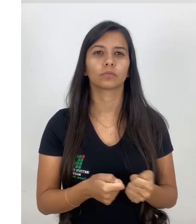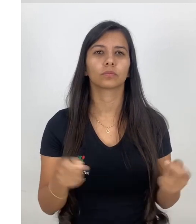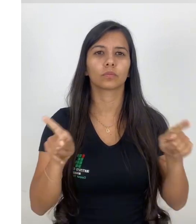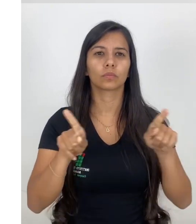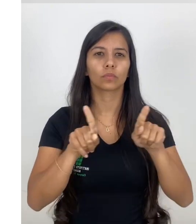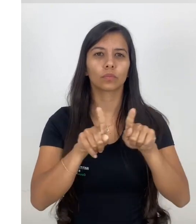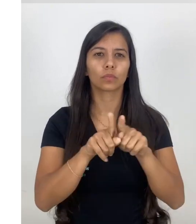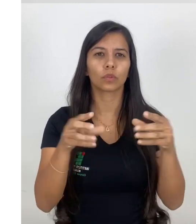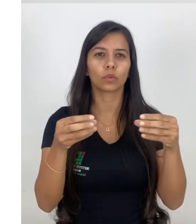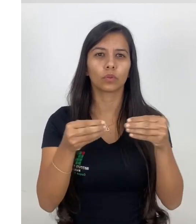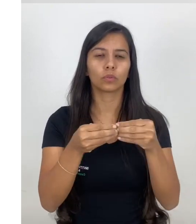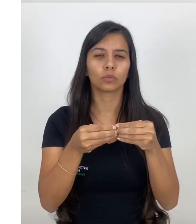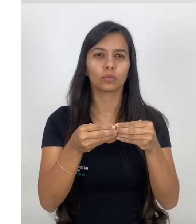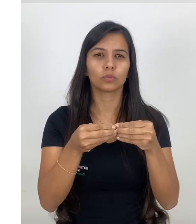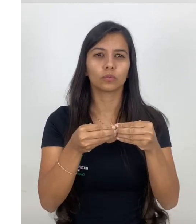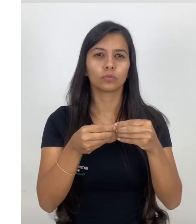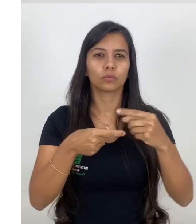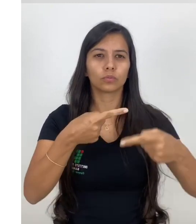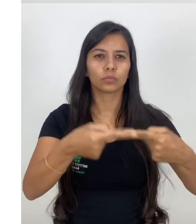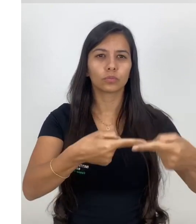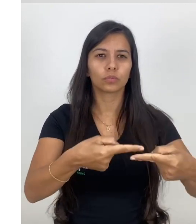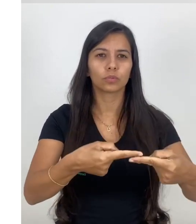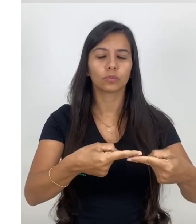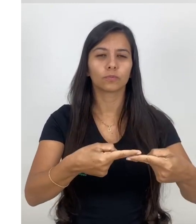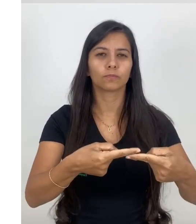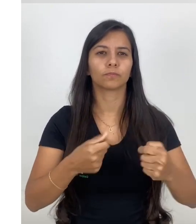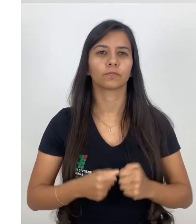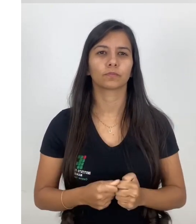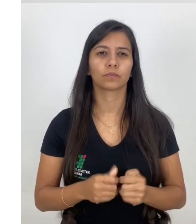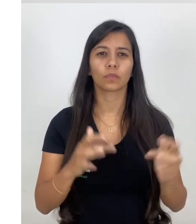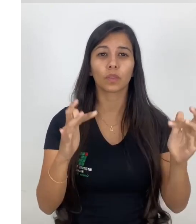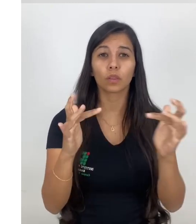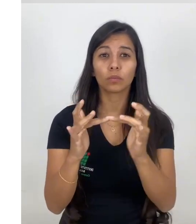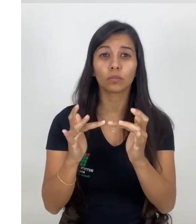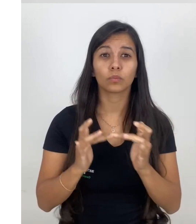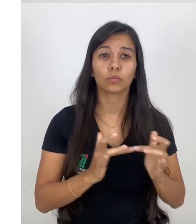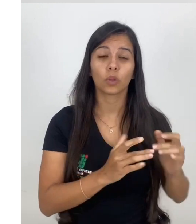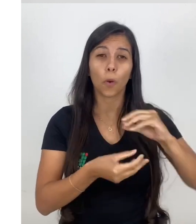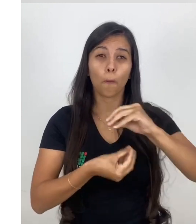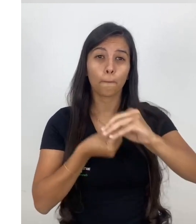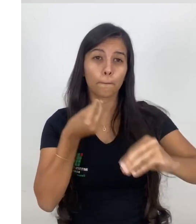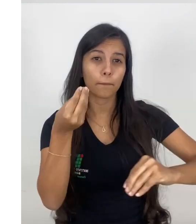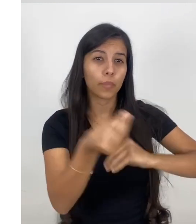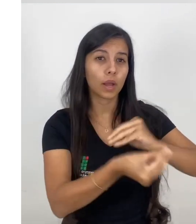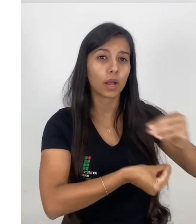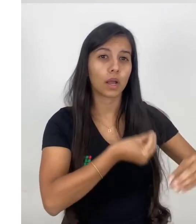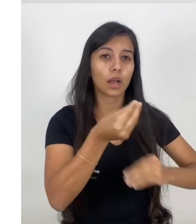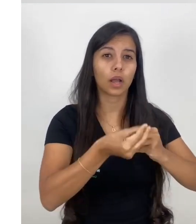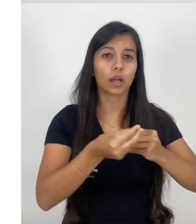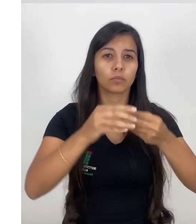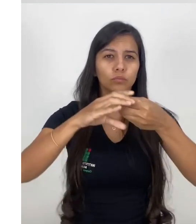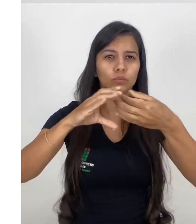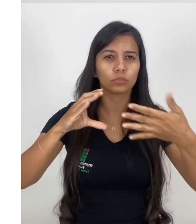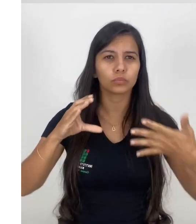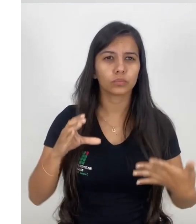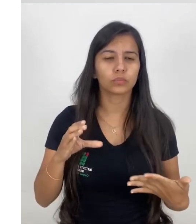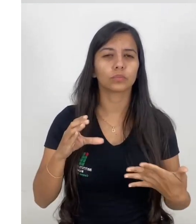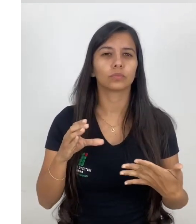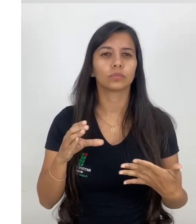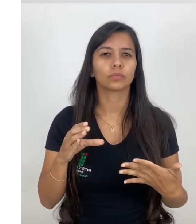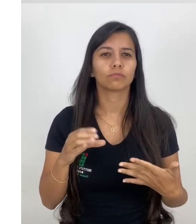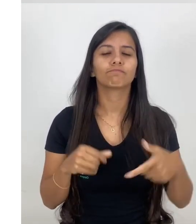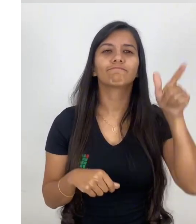reprodução sexuada, eles são seres recombinados, eles são seres que misturam várias